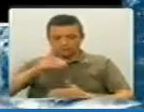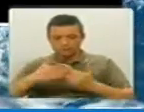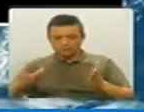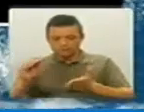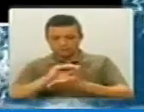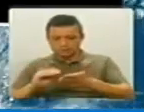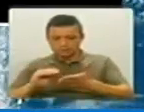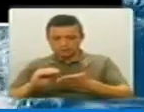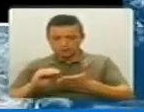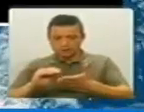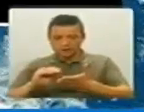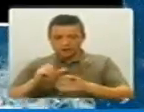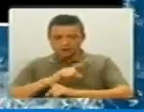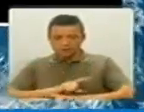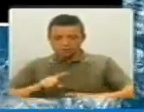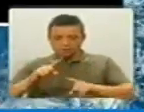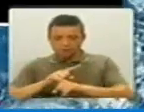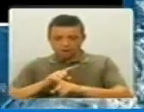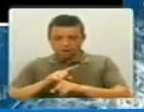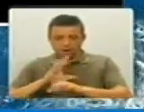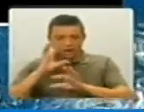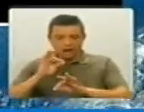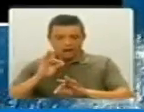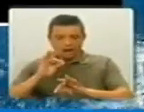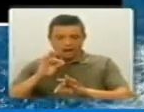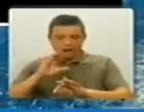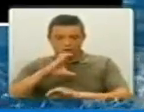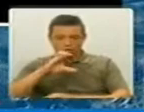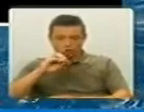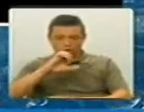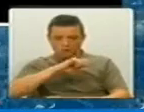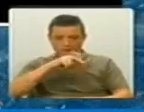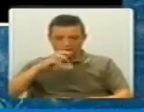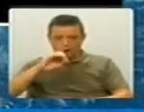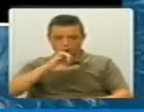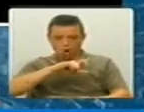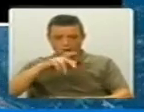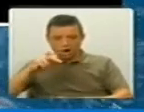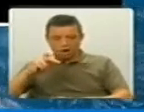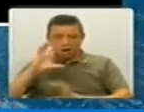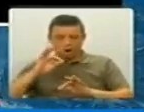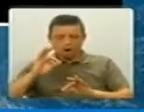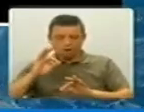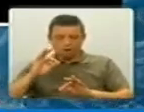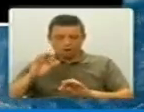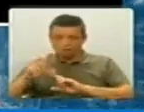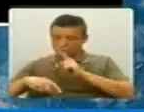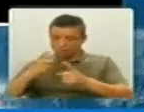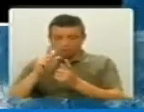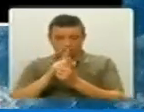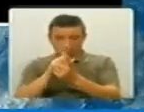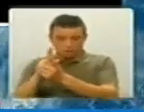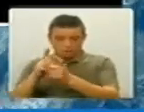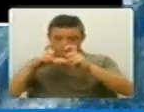na Califórnia, porque para teres uma ideia, tem clientes como, por exemplo, a Coca-Cola ou outros dos grandes gigantes mundiais, são os clientes precisamente